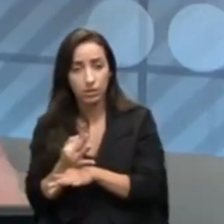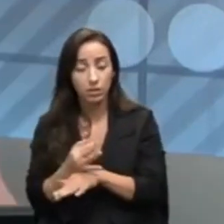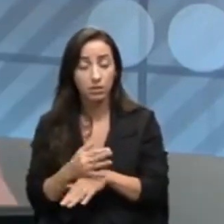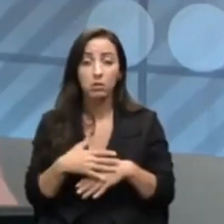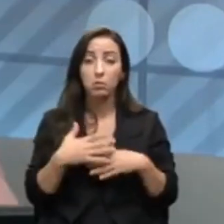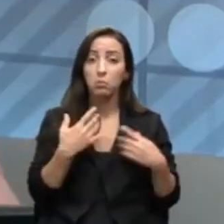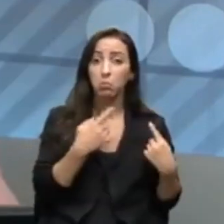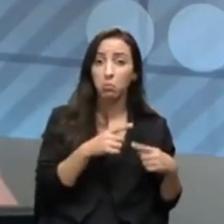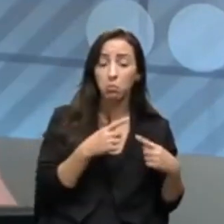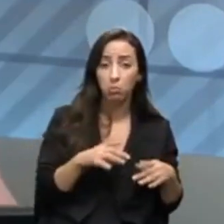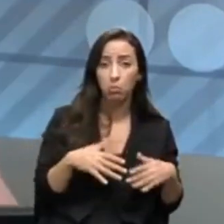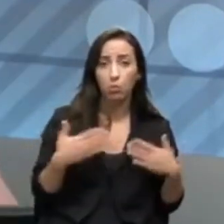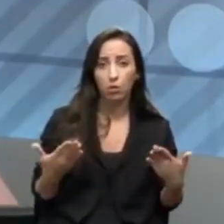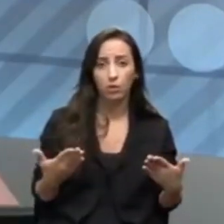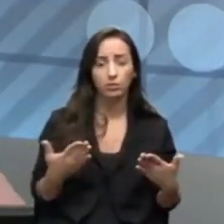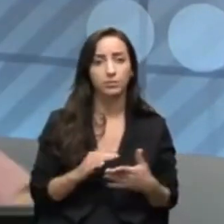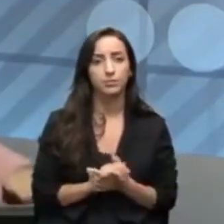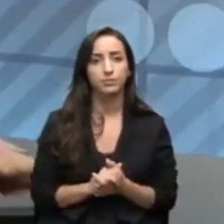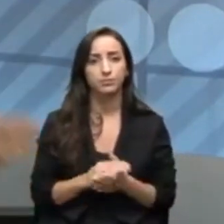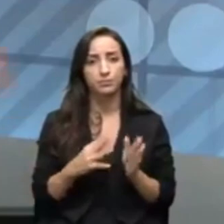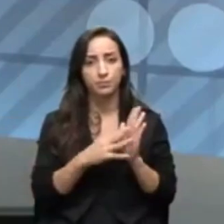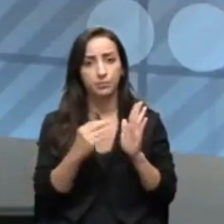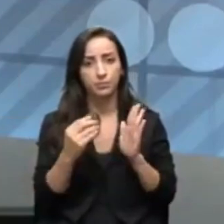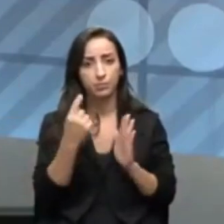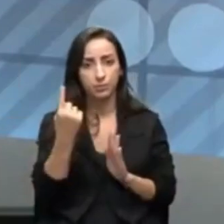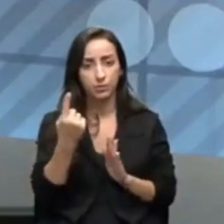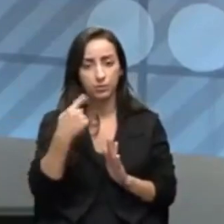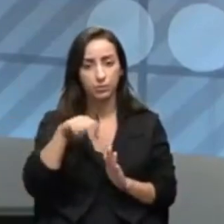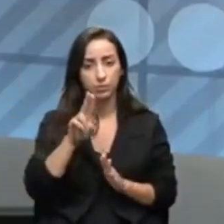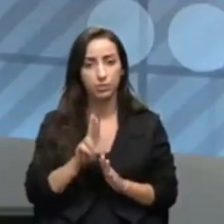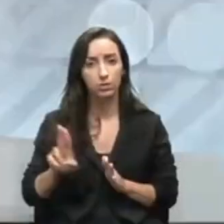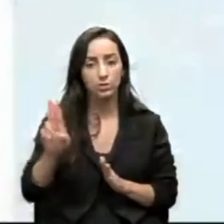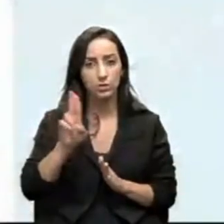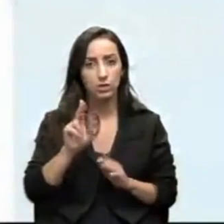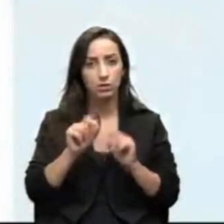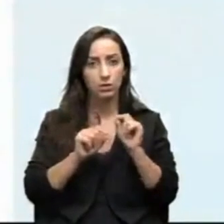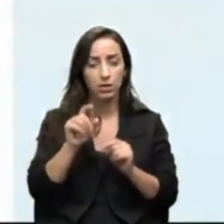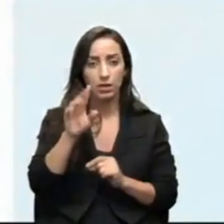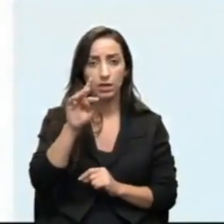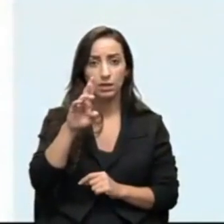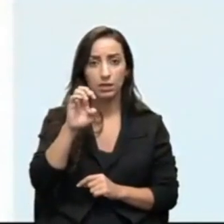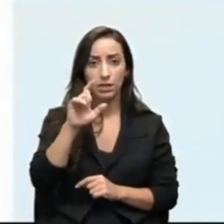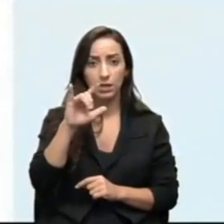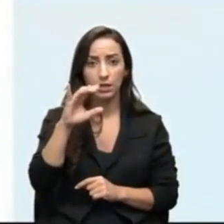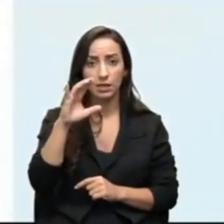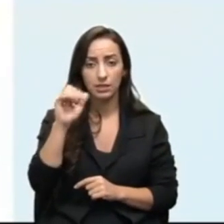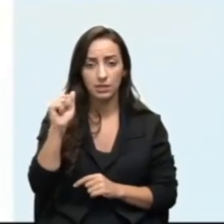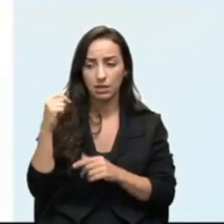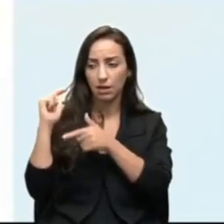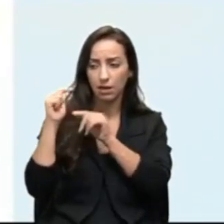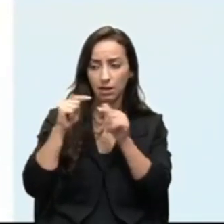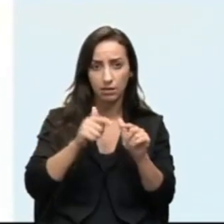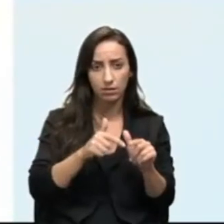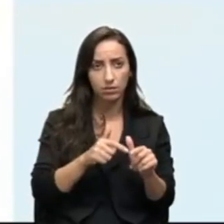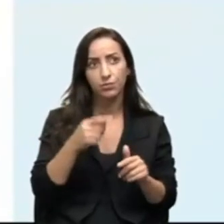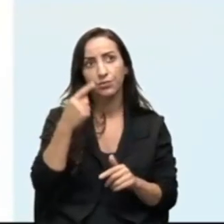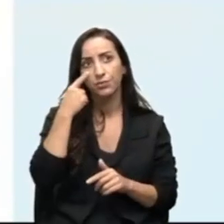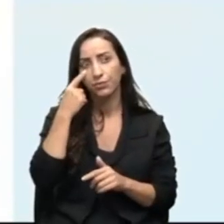elemento. No modelo 1, a gente vai adotar a treliça clássica. Vamos ver essa